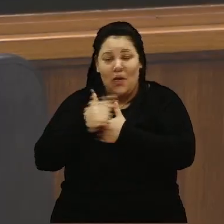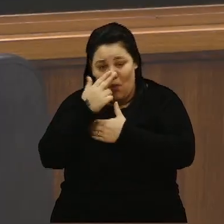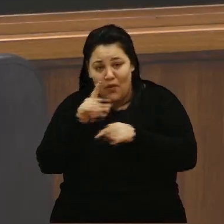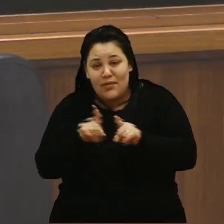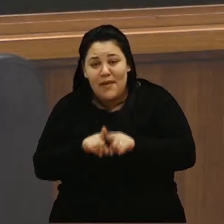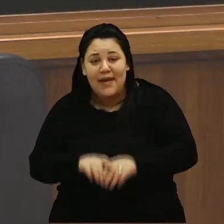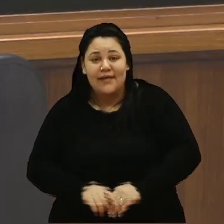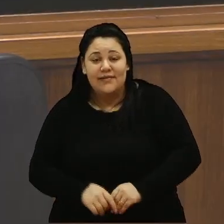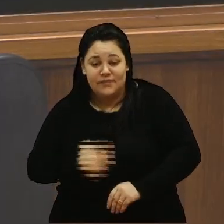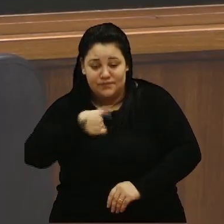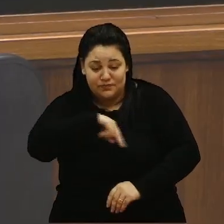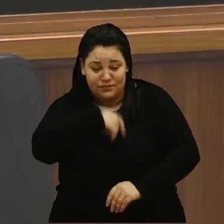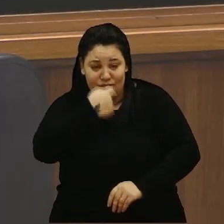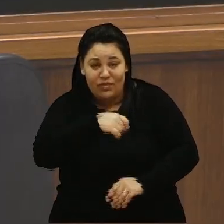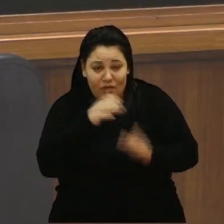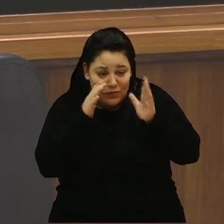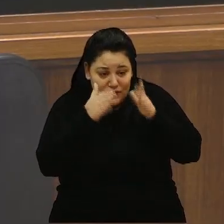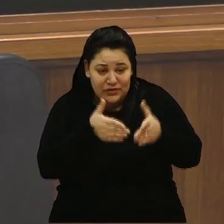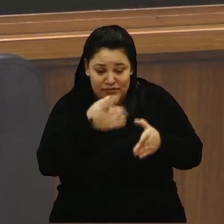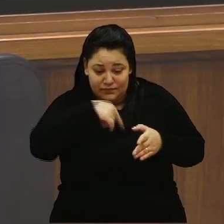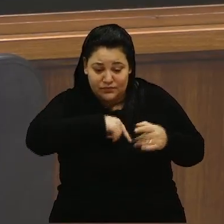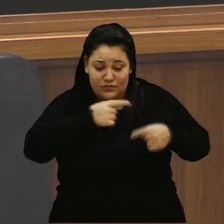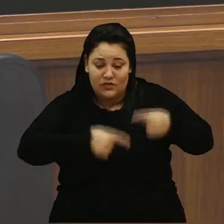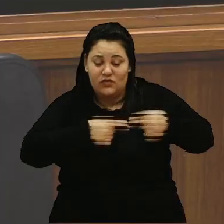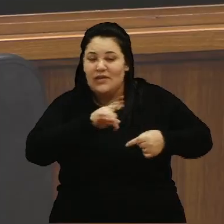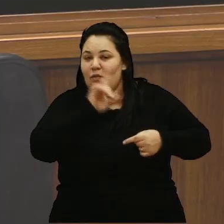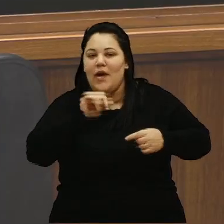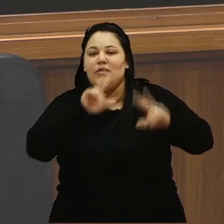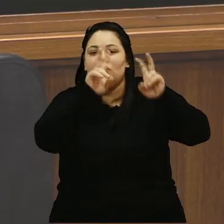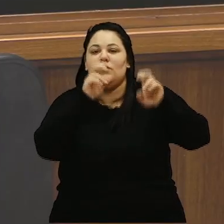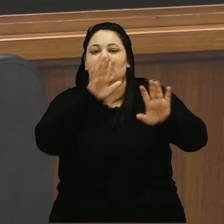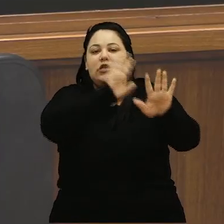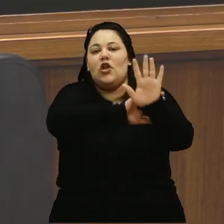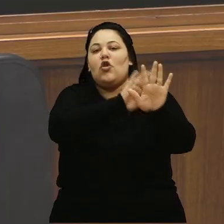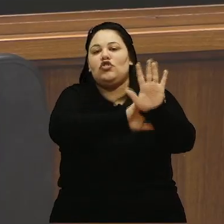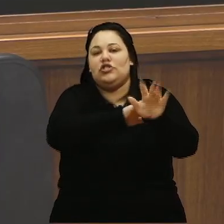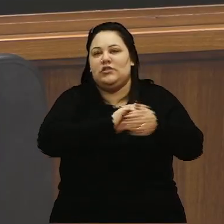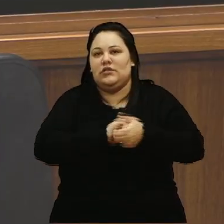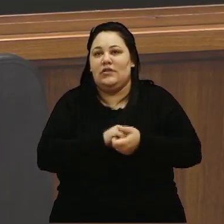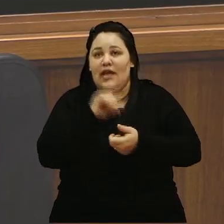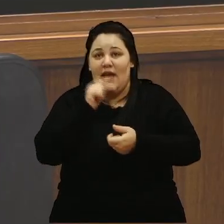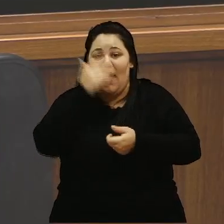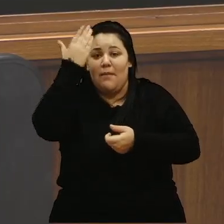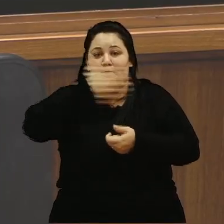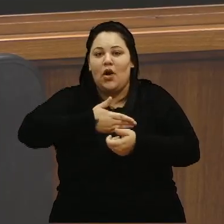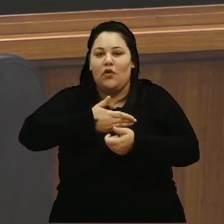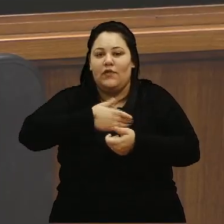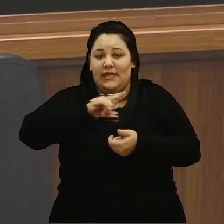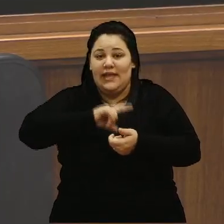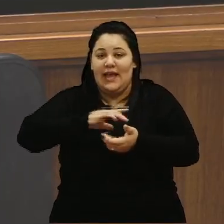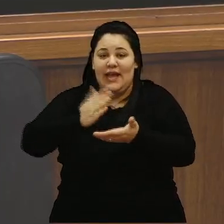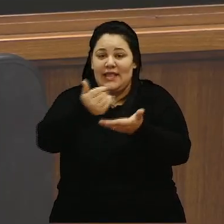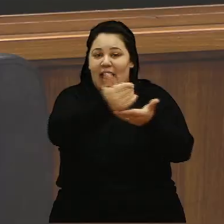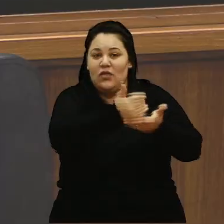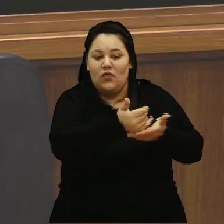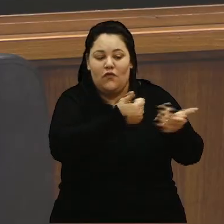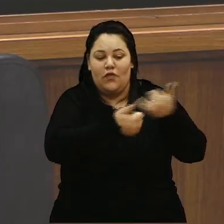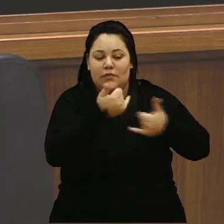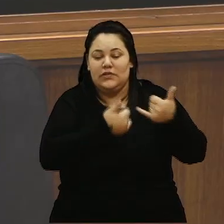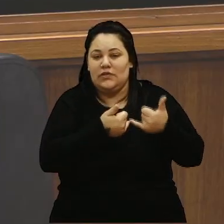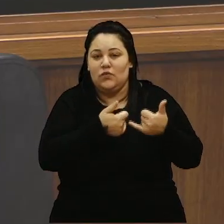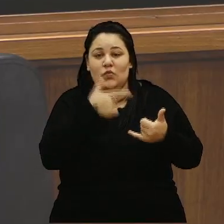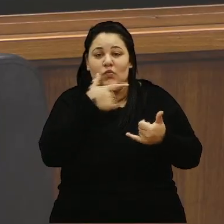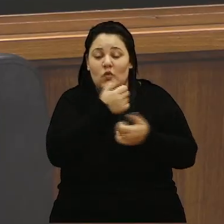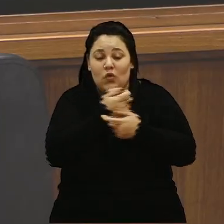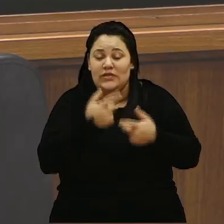precisa olhar que esse debate ele não é um debate ideológico. Ele é um debate com fatos, com dados, com coisas concretas para a gente